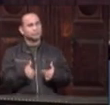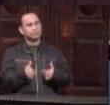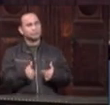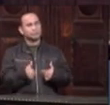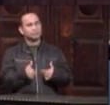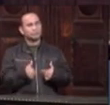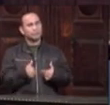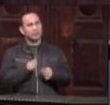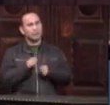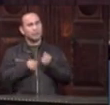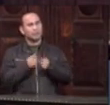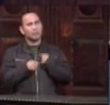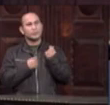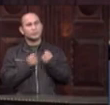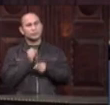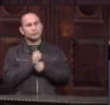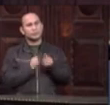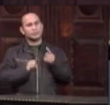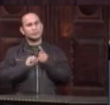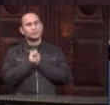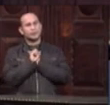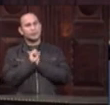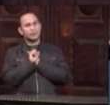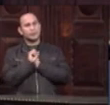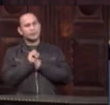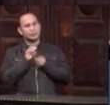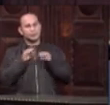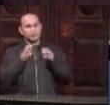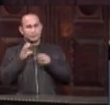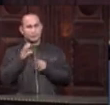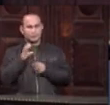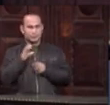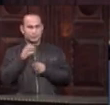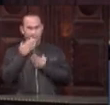econômica e socialmente e científicamente muito obrigado presidente